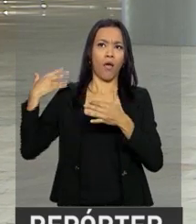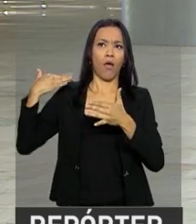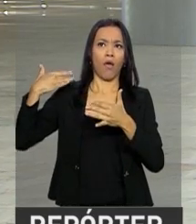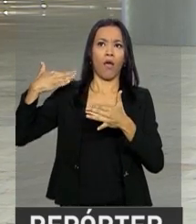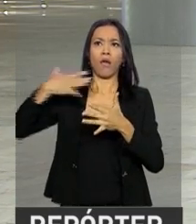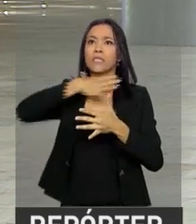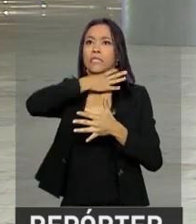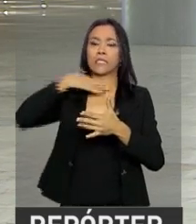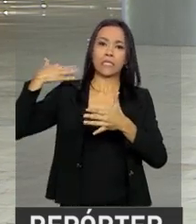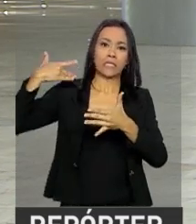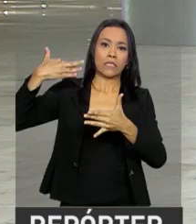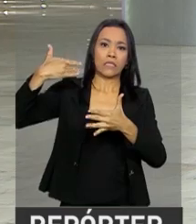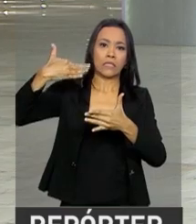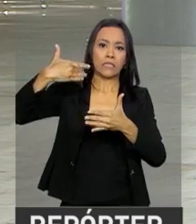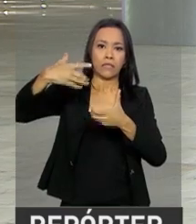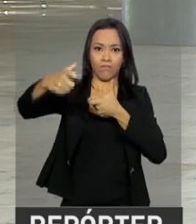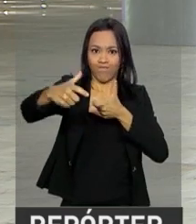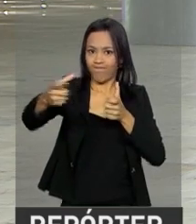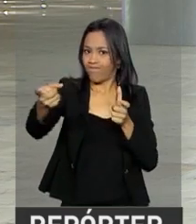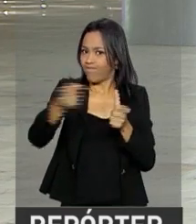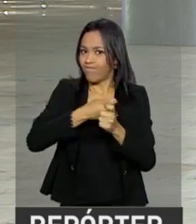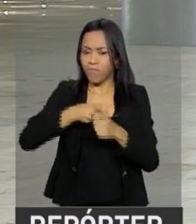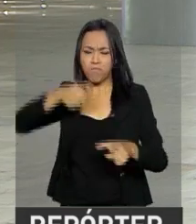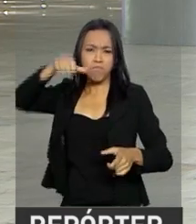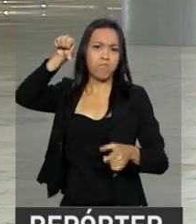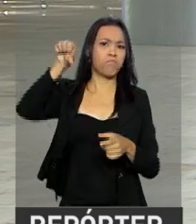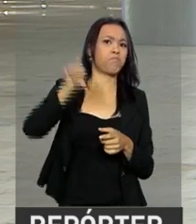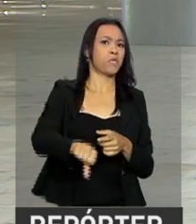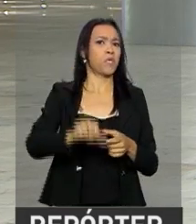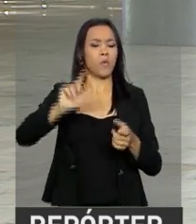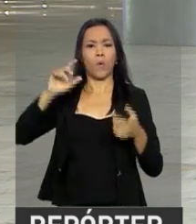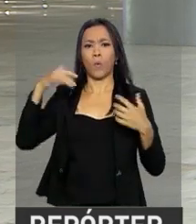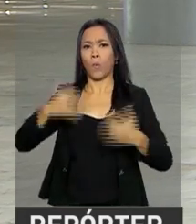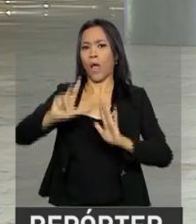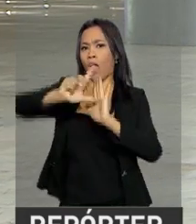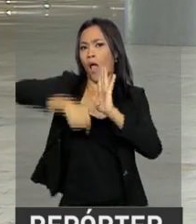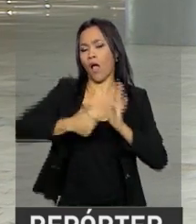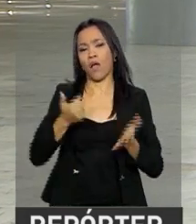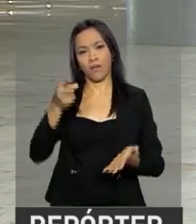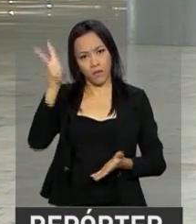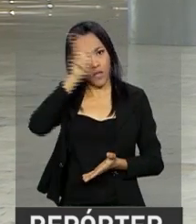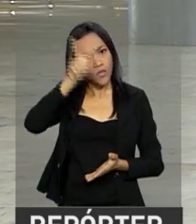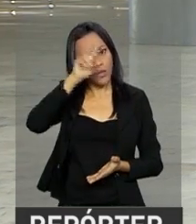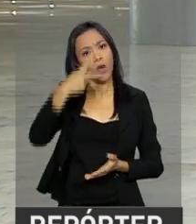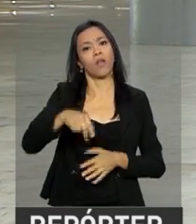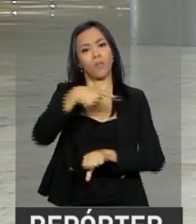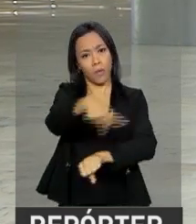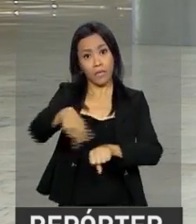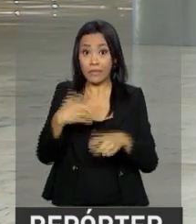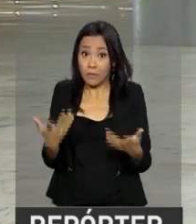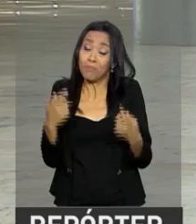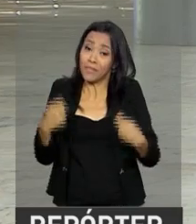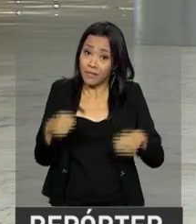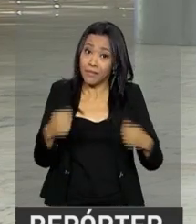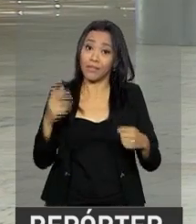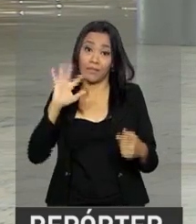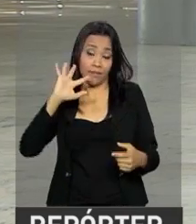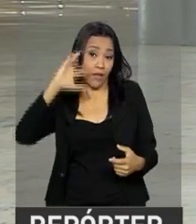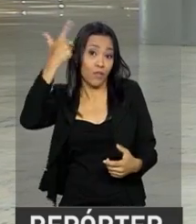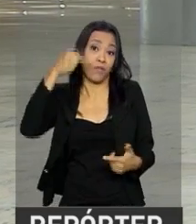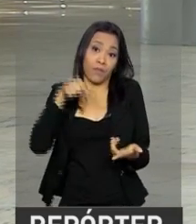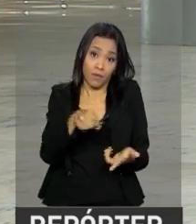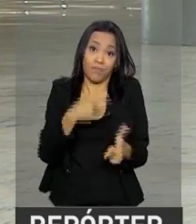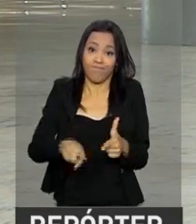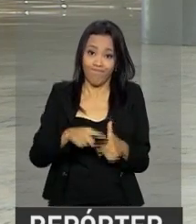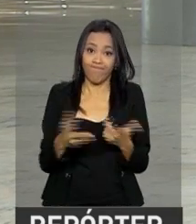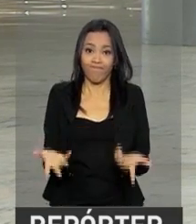últimos anos o que levou a pior recessão segundo ele da história do país e que é preciso reverter esse quadro então